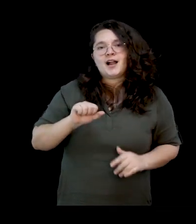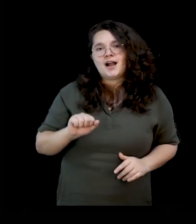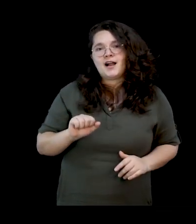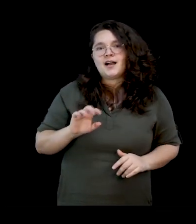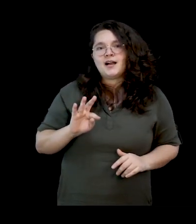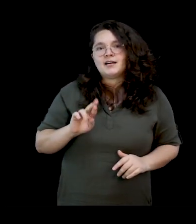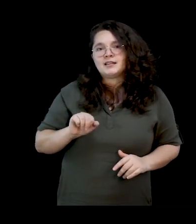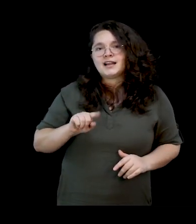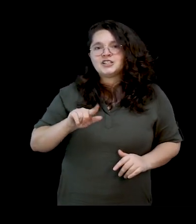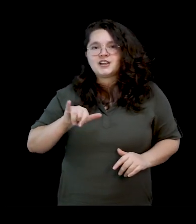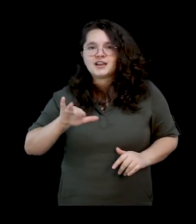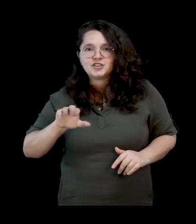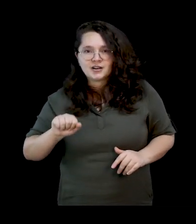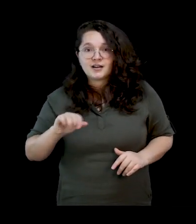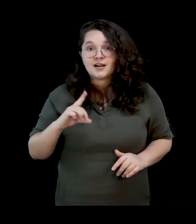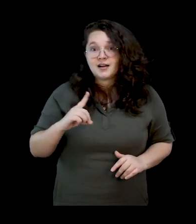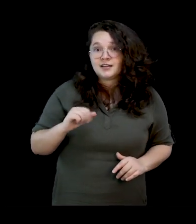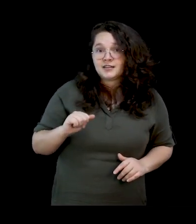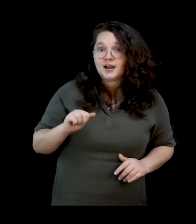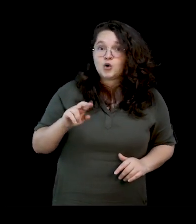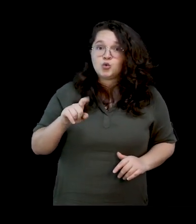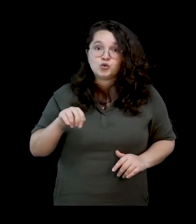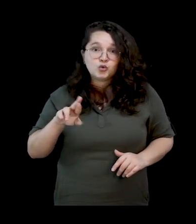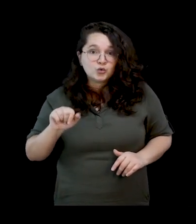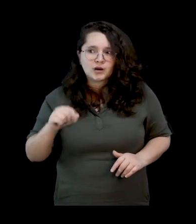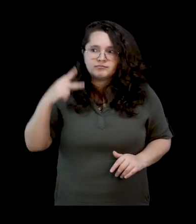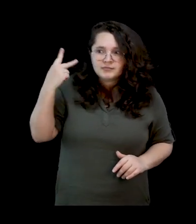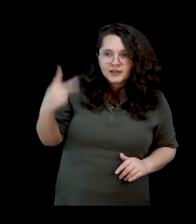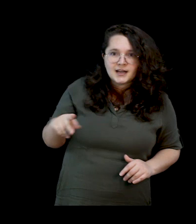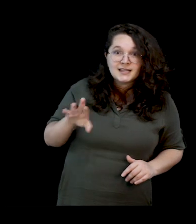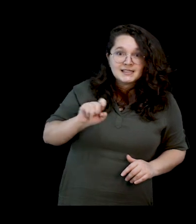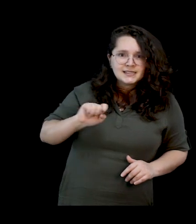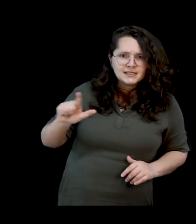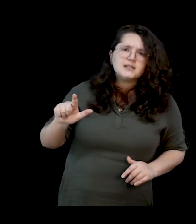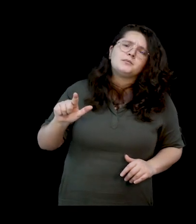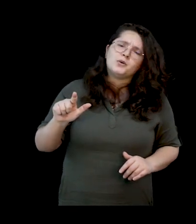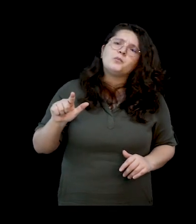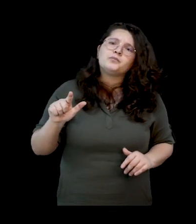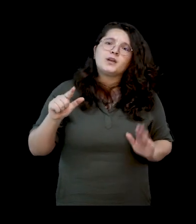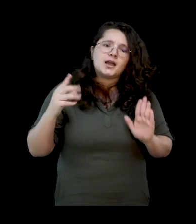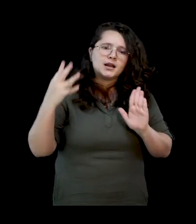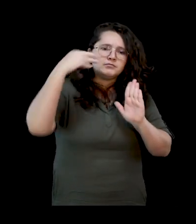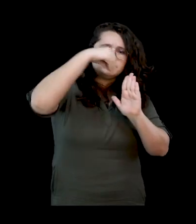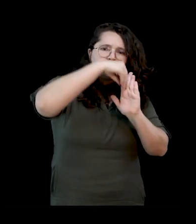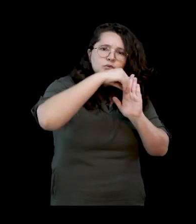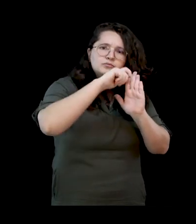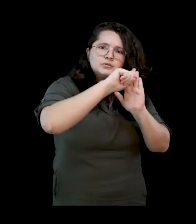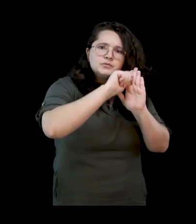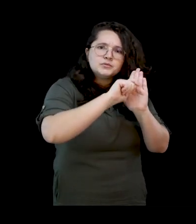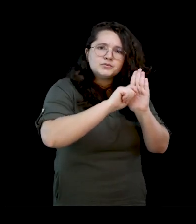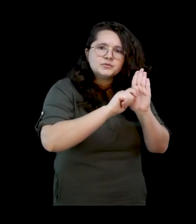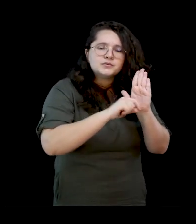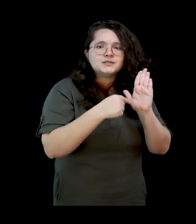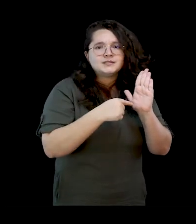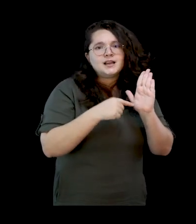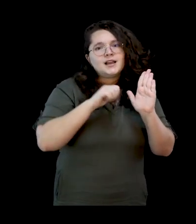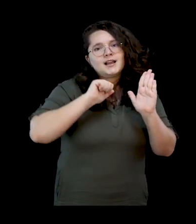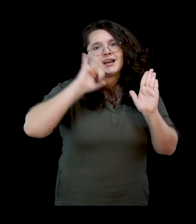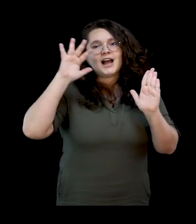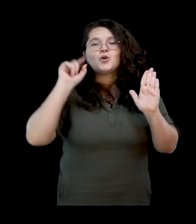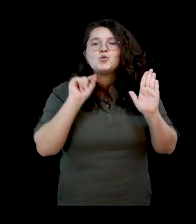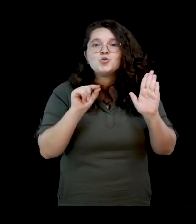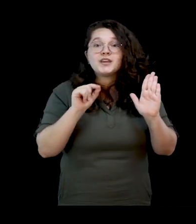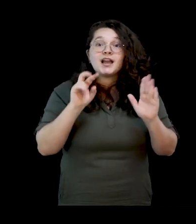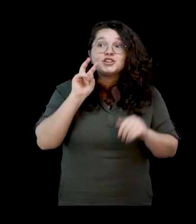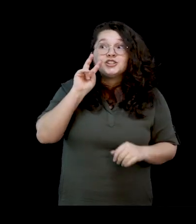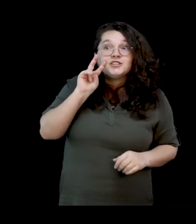comentando hoje, toda a atualidade não evidente da obra dele, mas certamente ali presente, fica muito